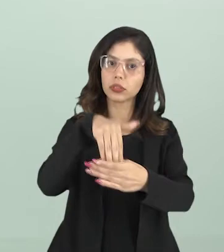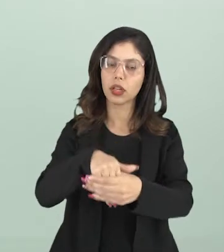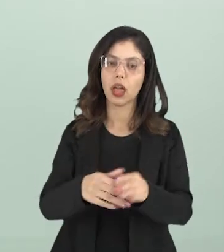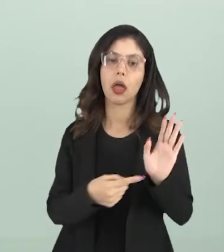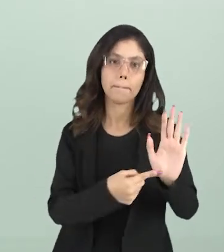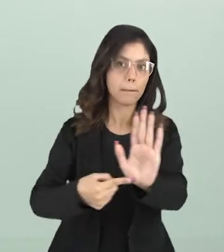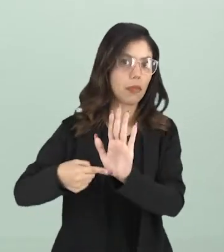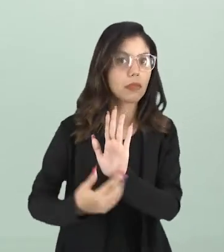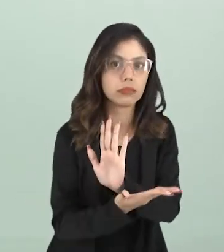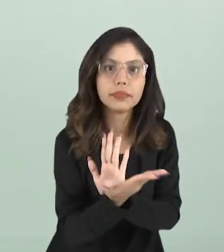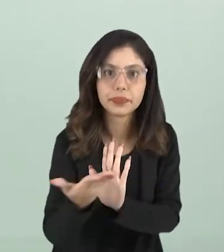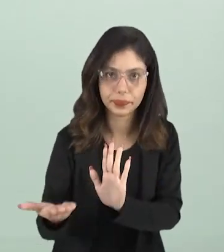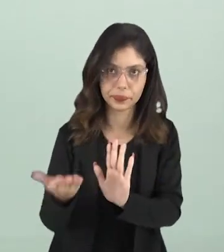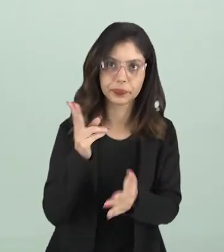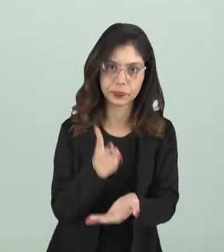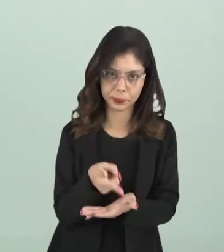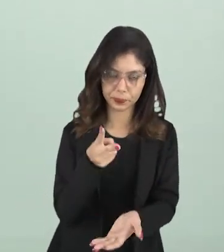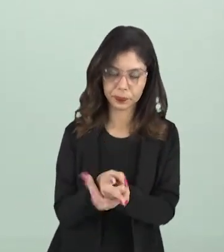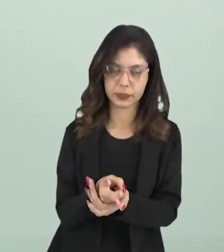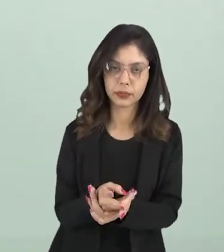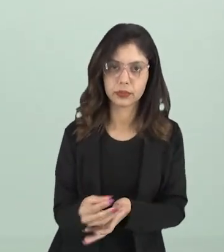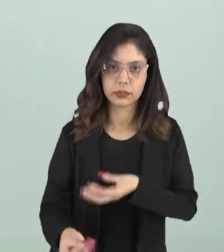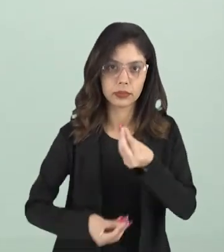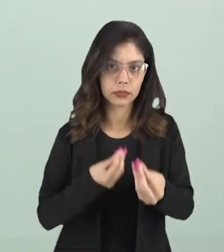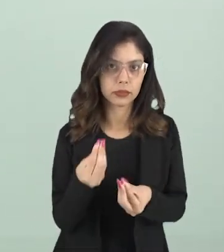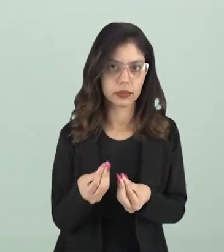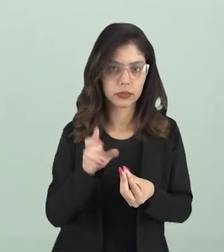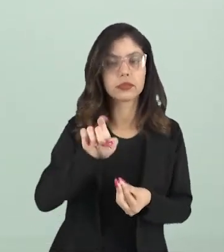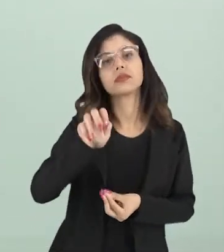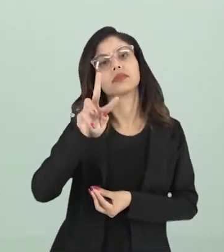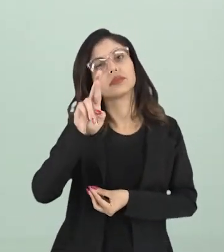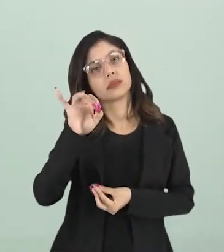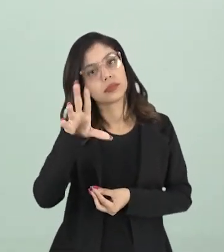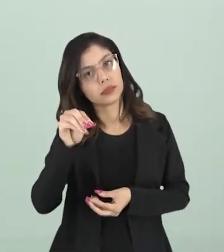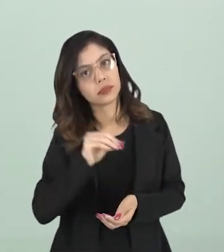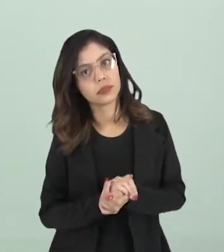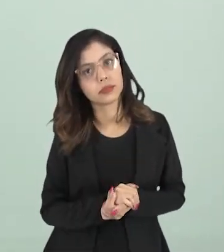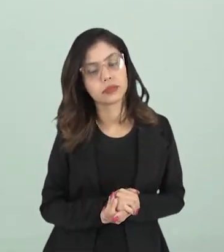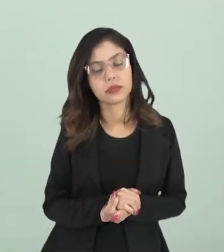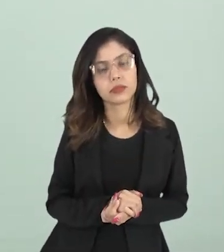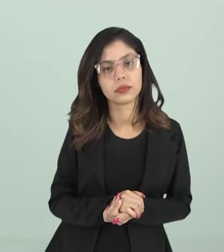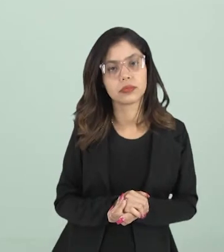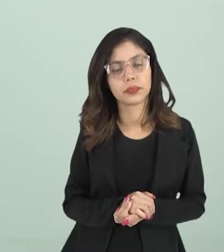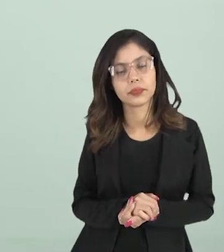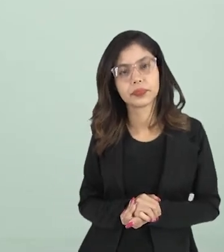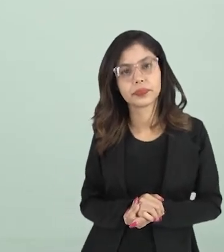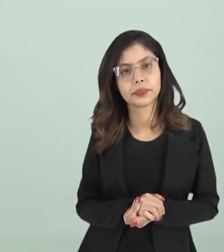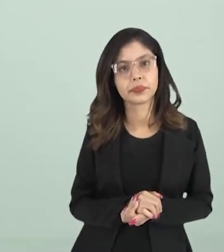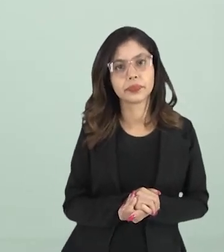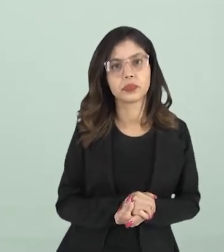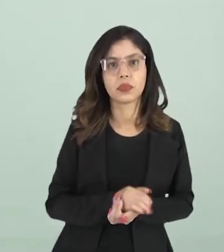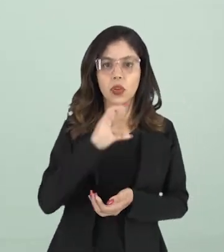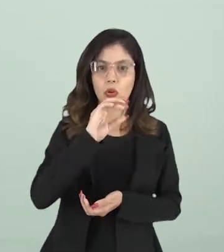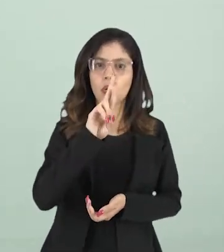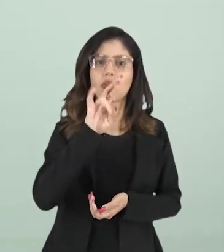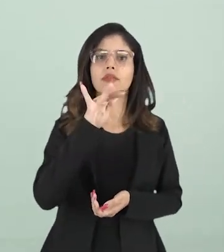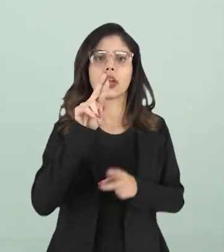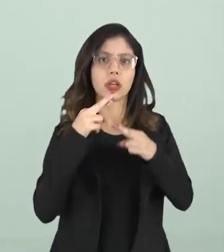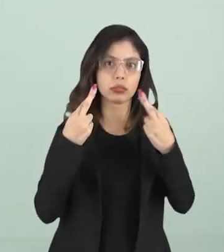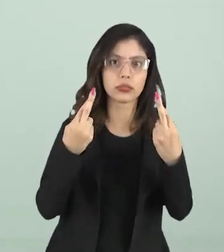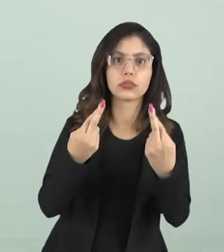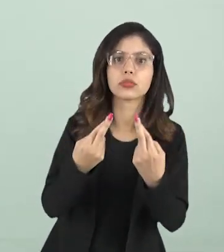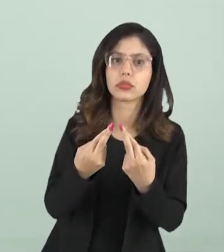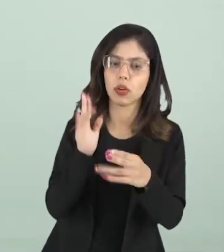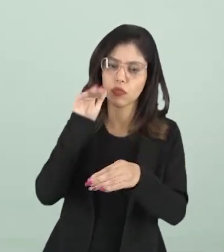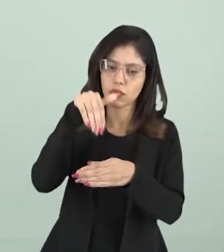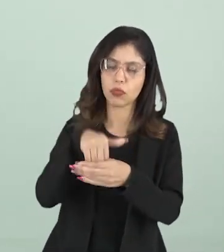ali são postas. Da mesma forma que eventos, como é o caso de conferências, nós também